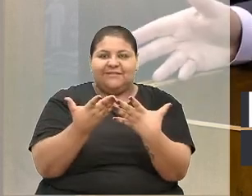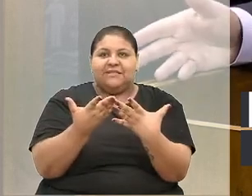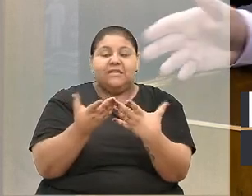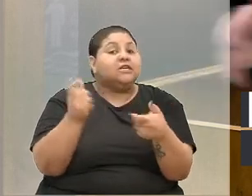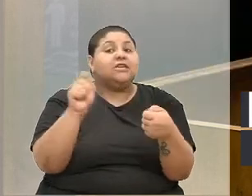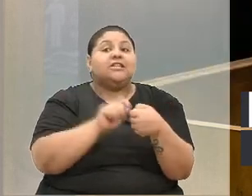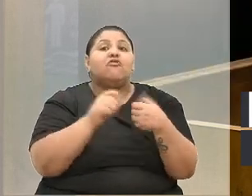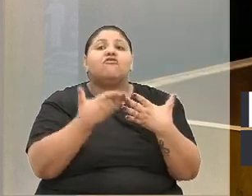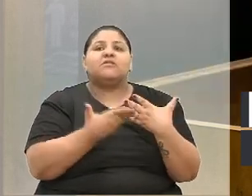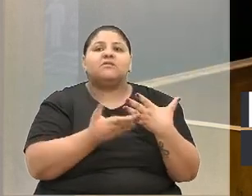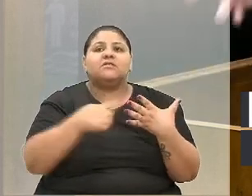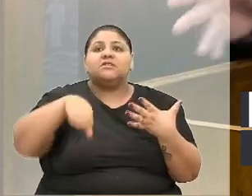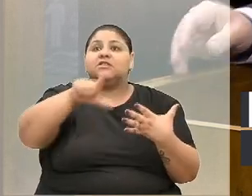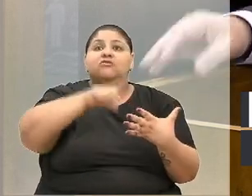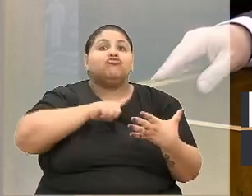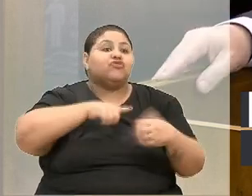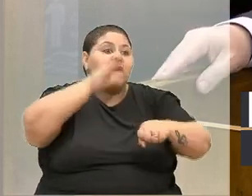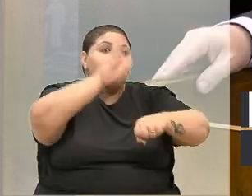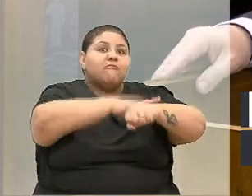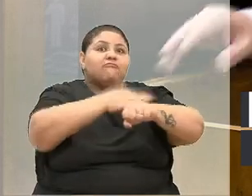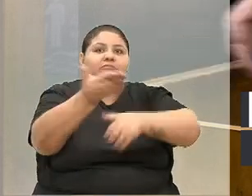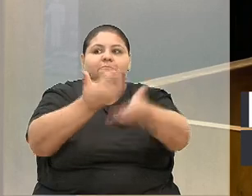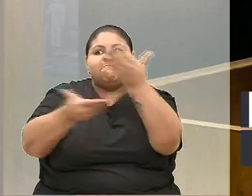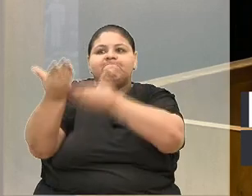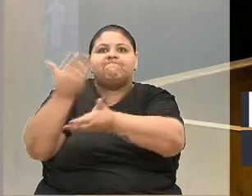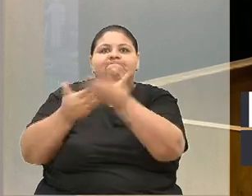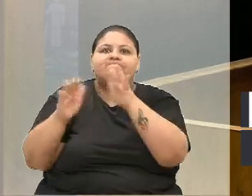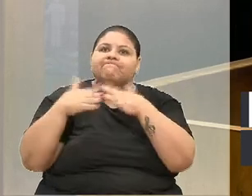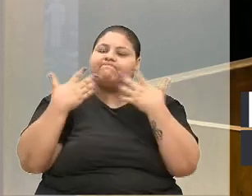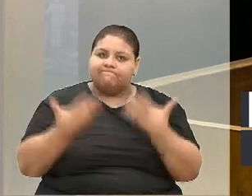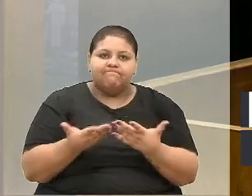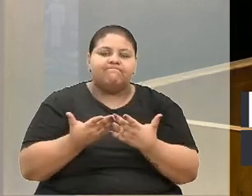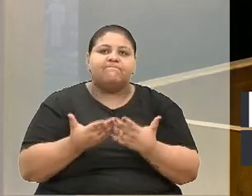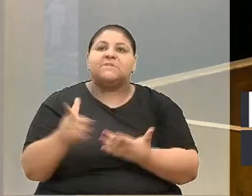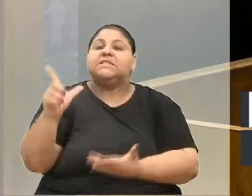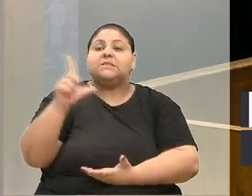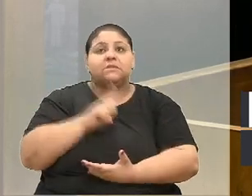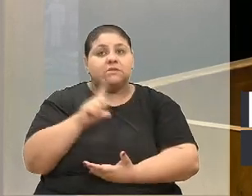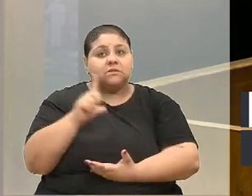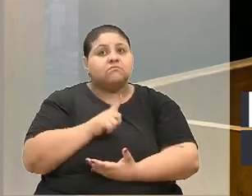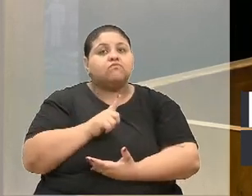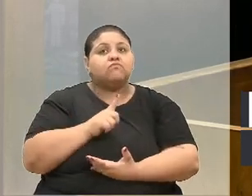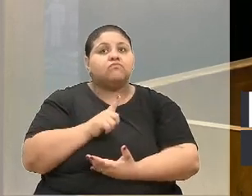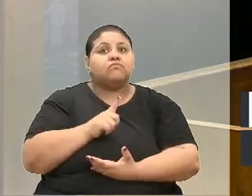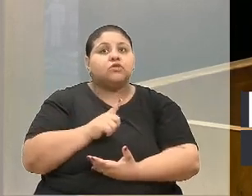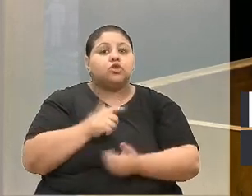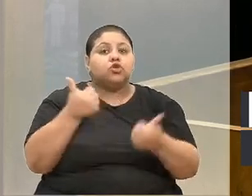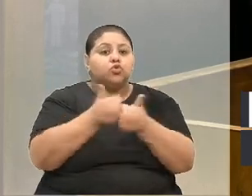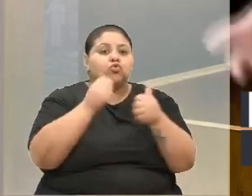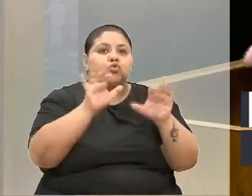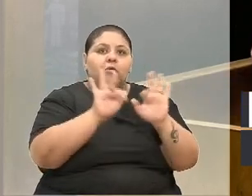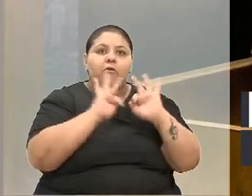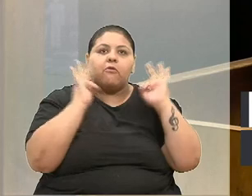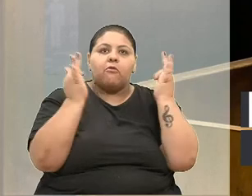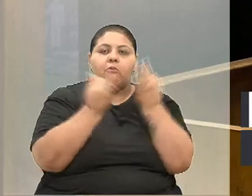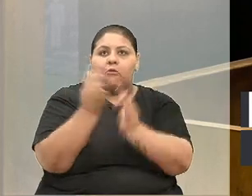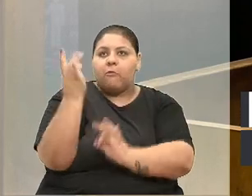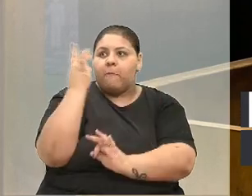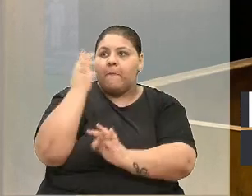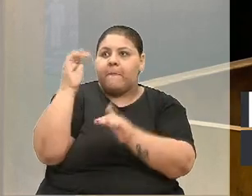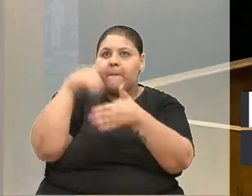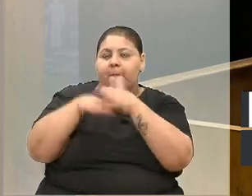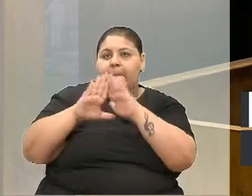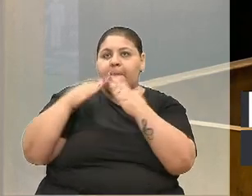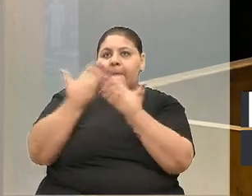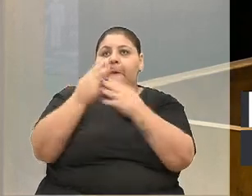fizer isso, a gente não tem momentos de convivência. Então, tem que estar com a família, presente na escola. Por isso